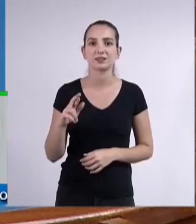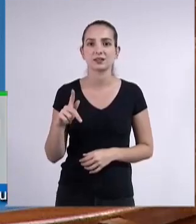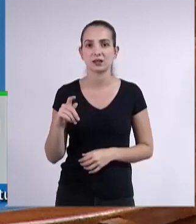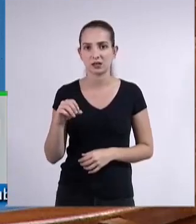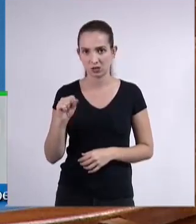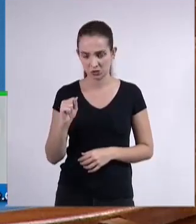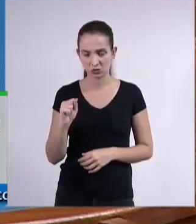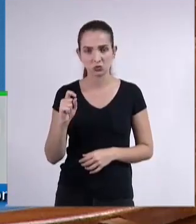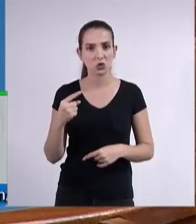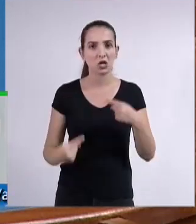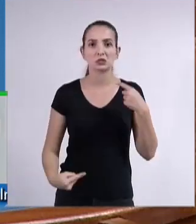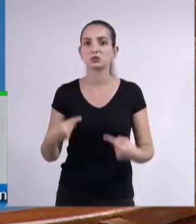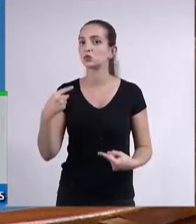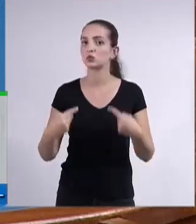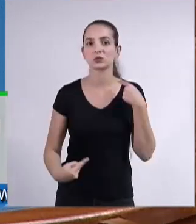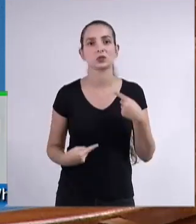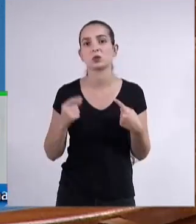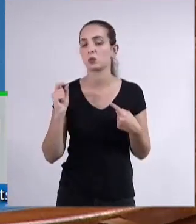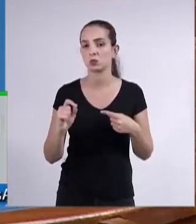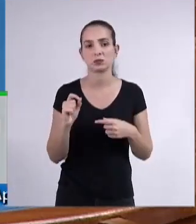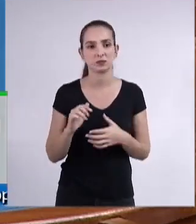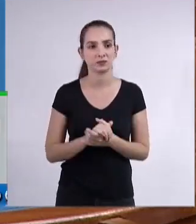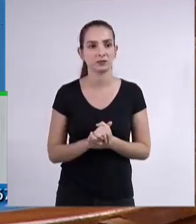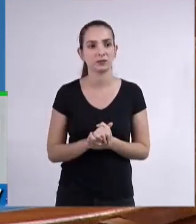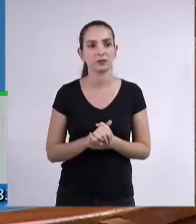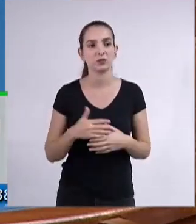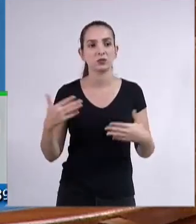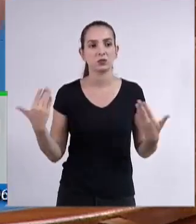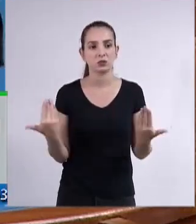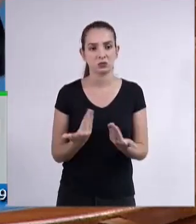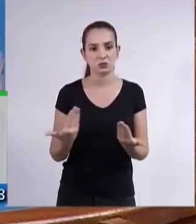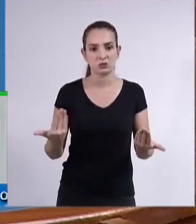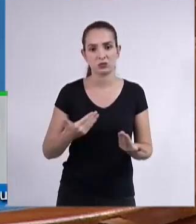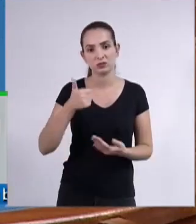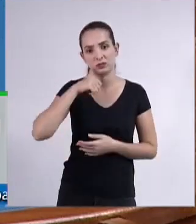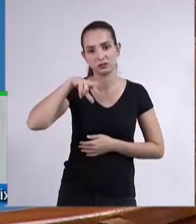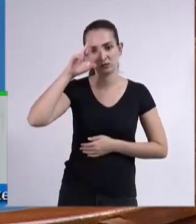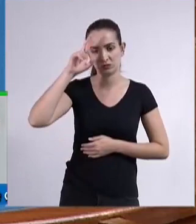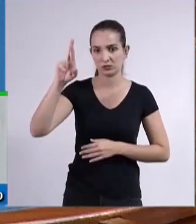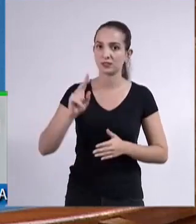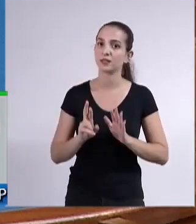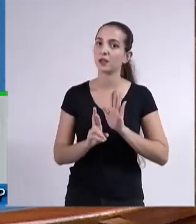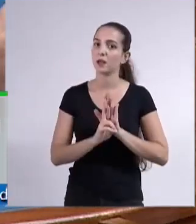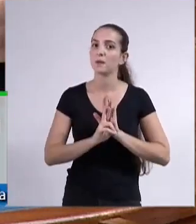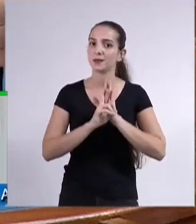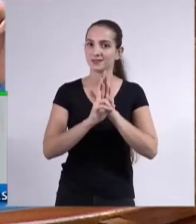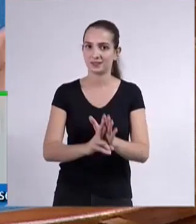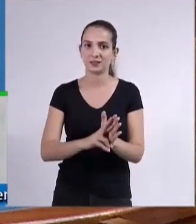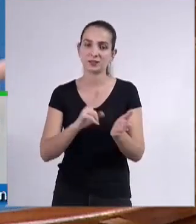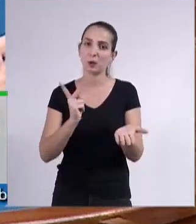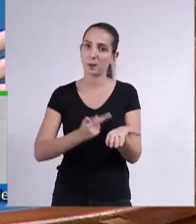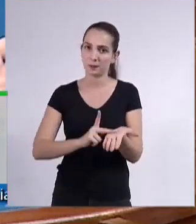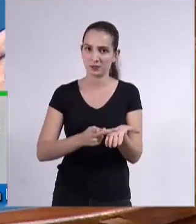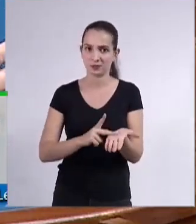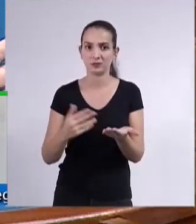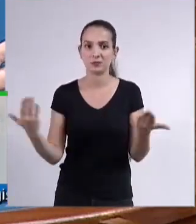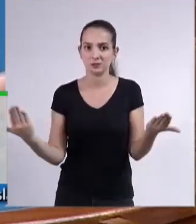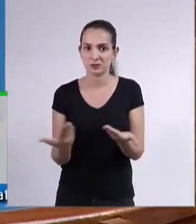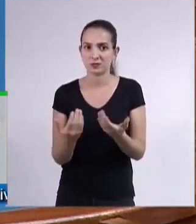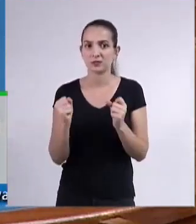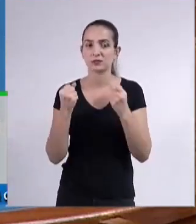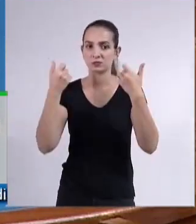a doutora, a que representa os consumidores aqui, o PROCON, trouxe aqui, que é uma